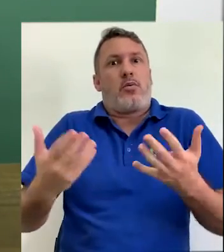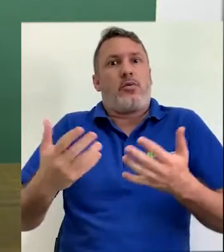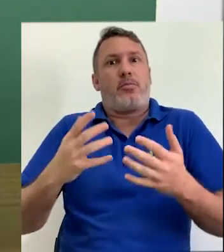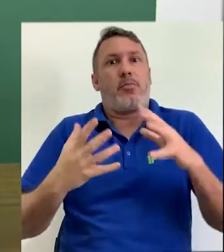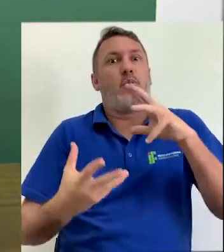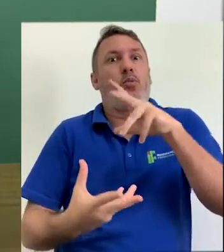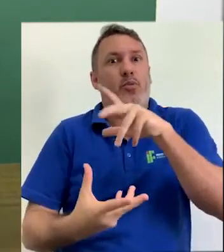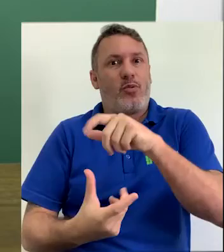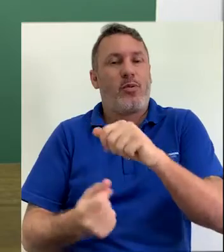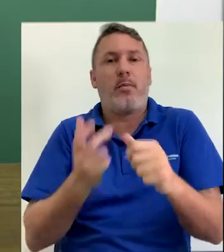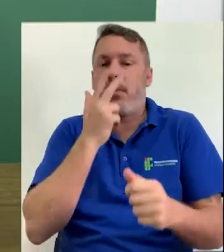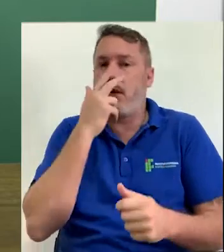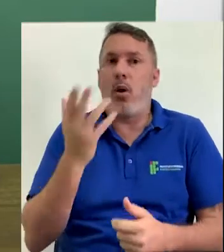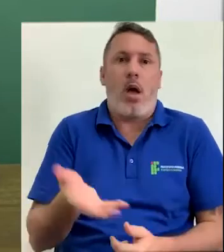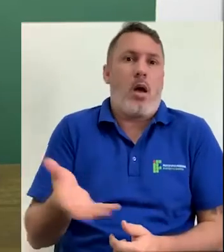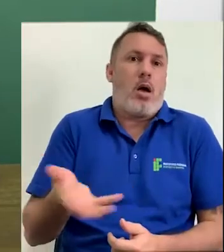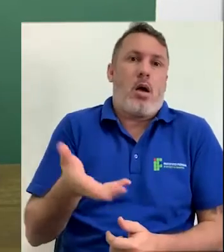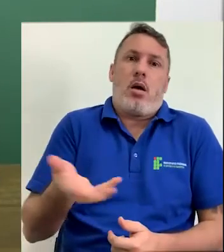estamos vivendo.